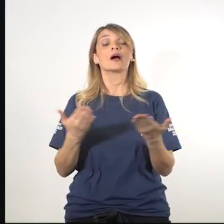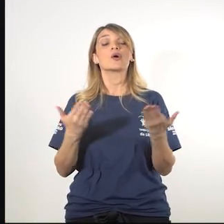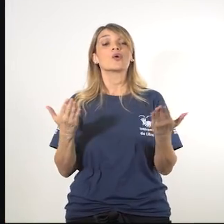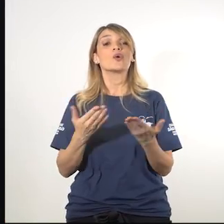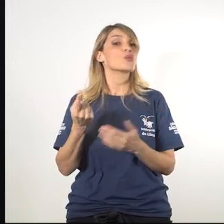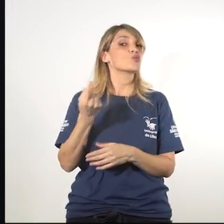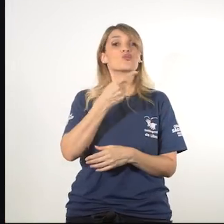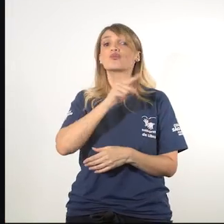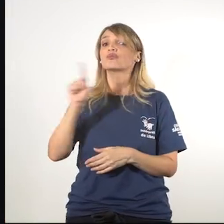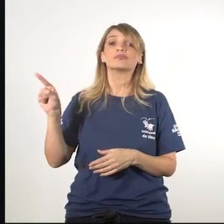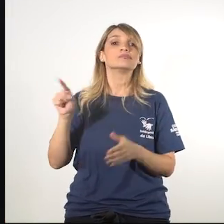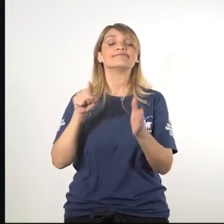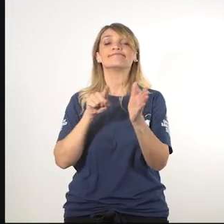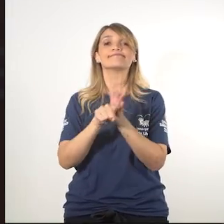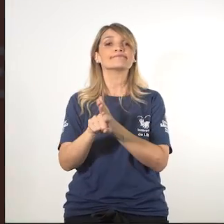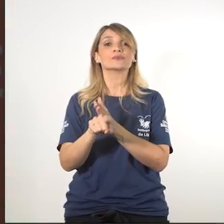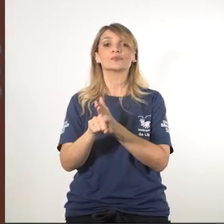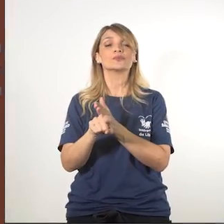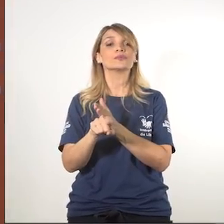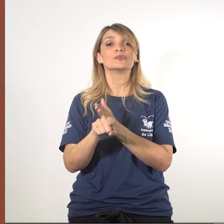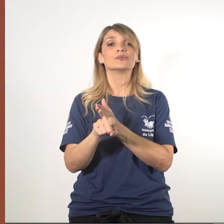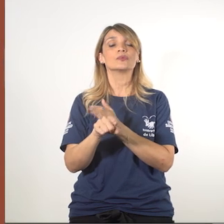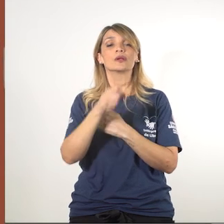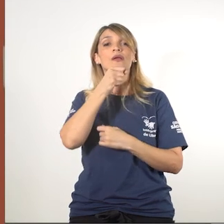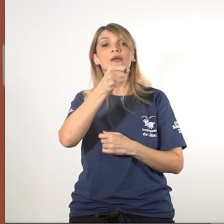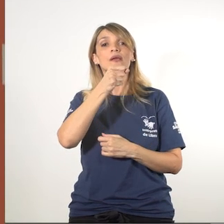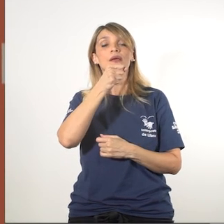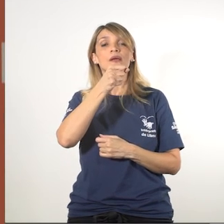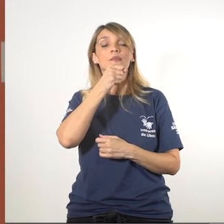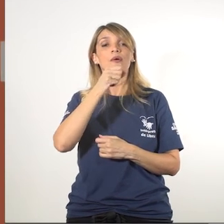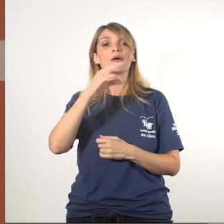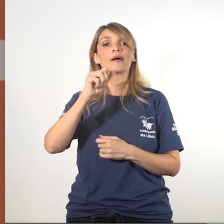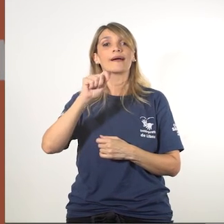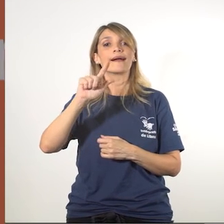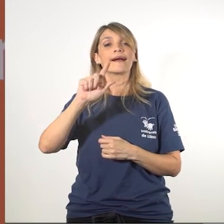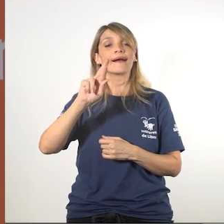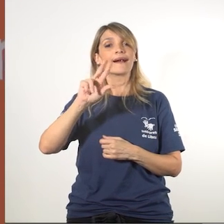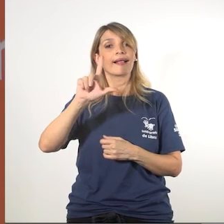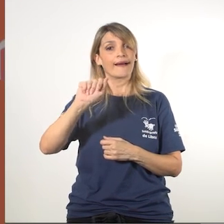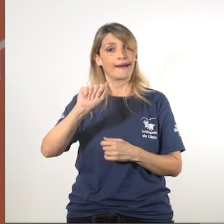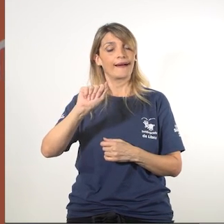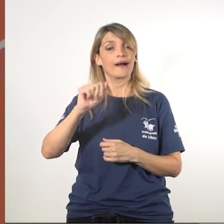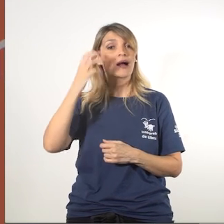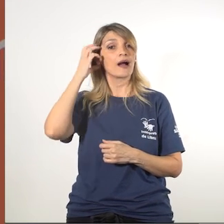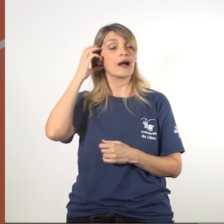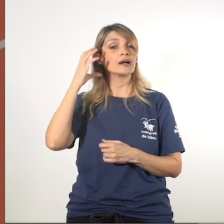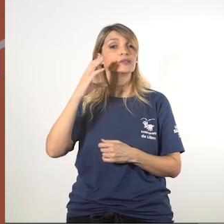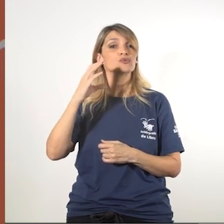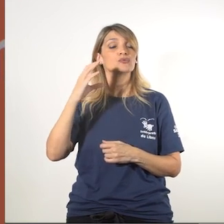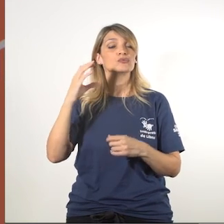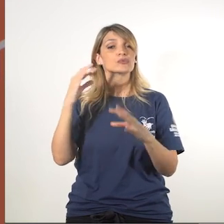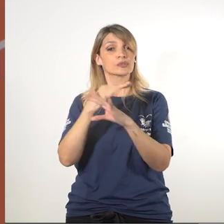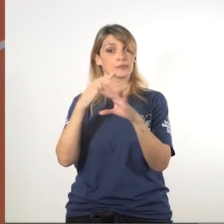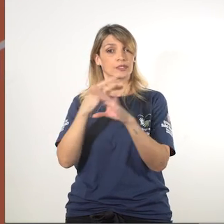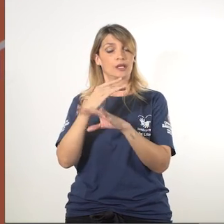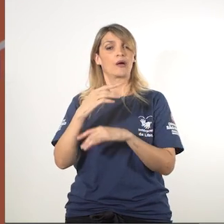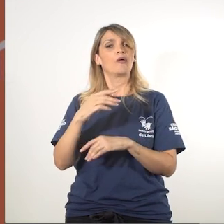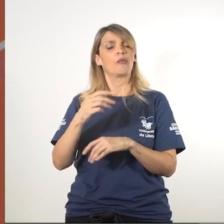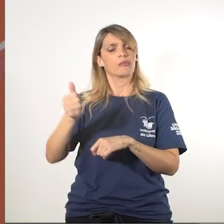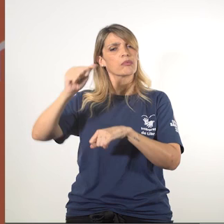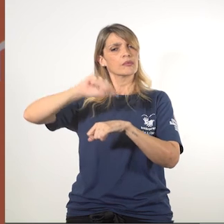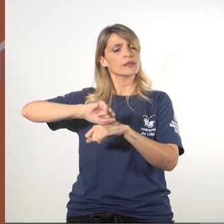a última pergunta chega da repórter Carla Mota, da Rádio Capital. Se existe alguma possibilidade